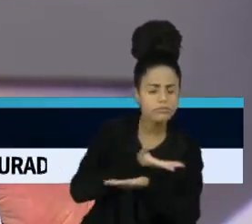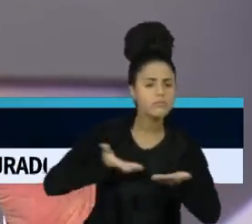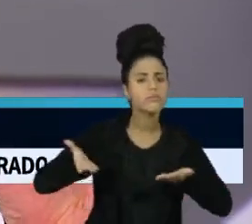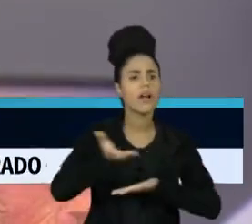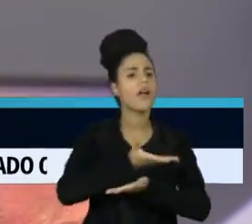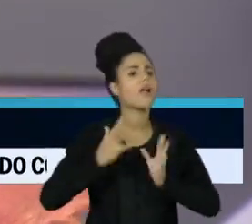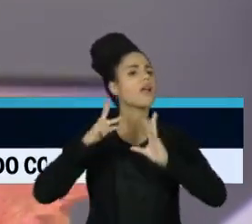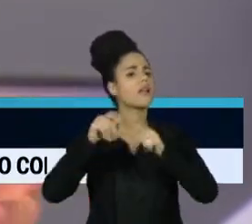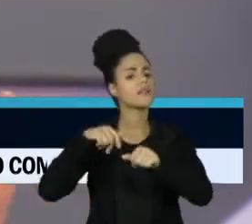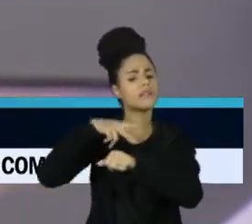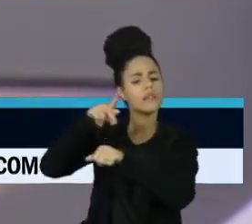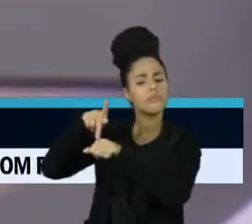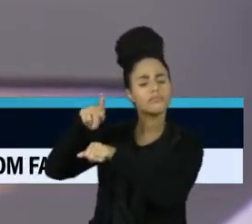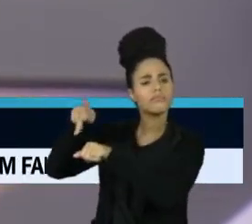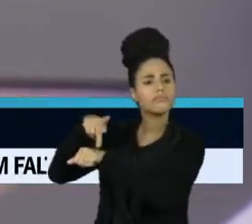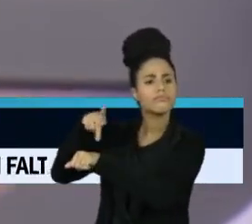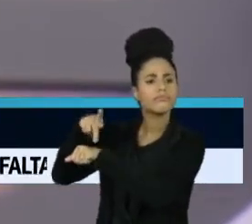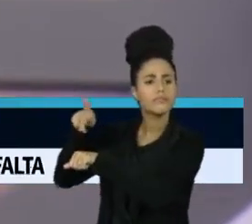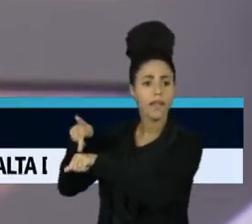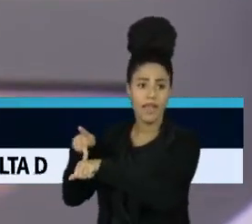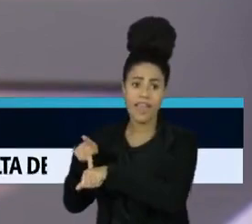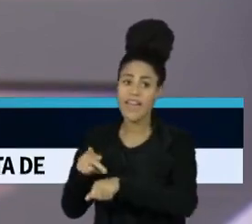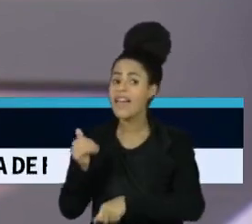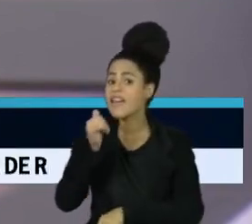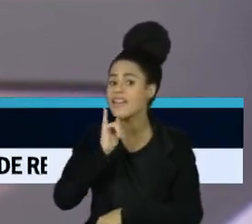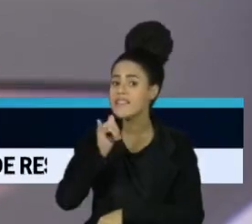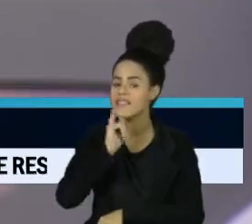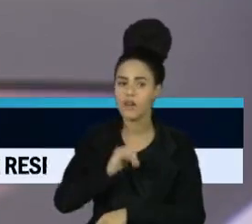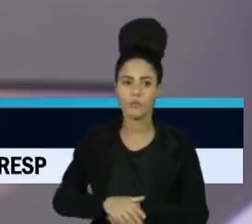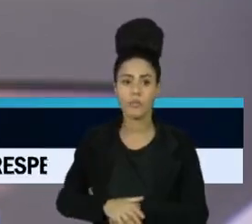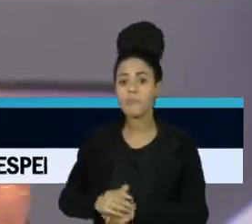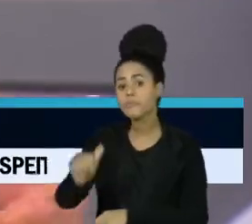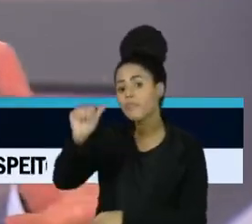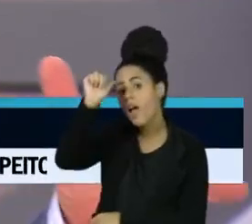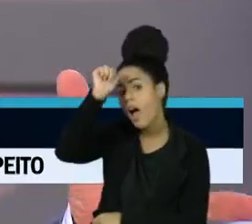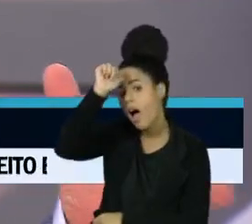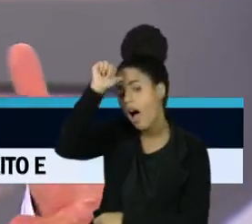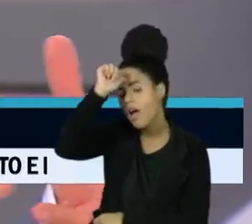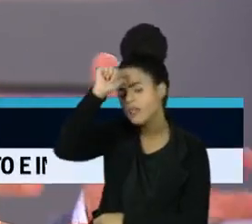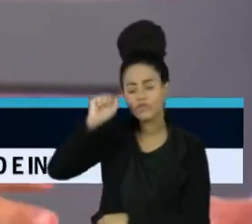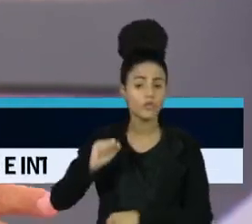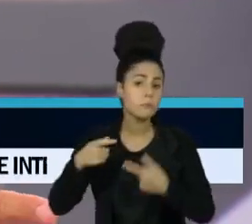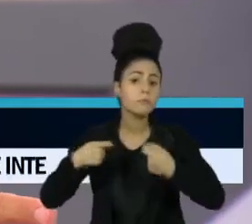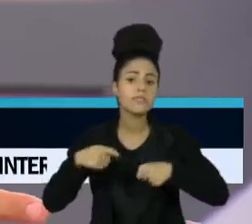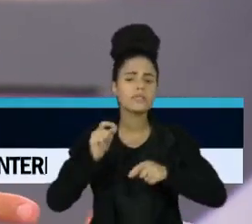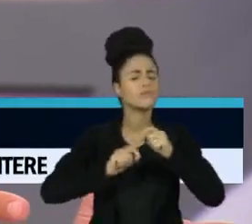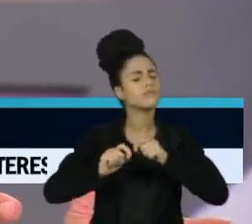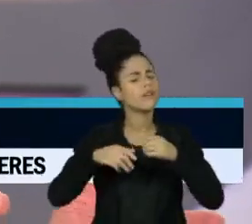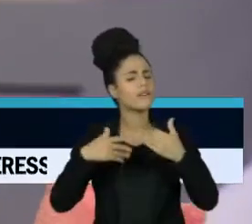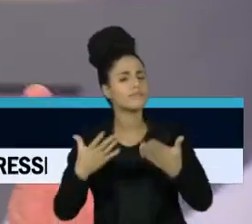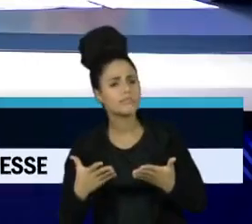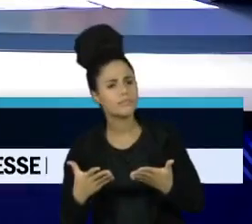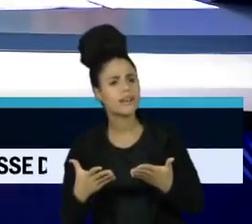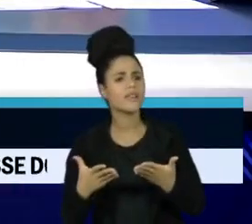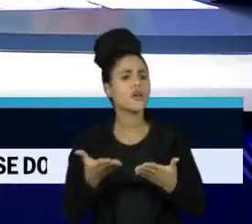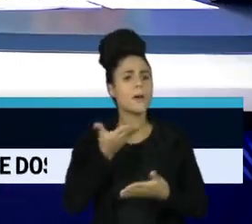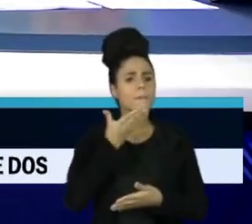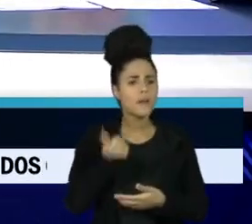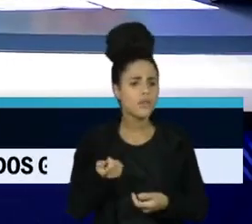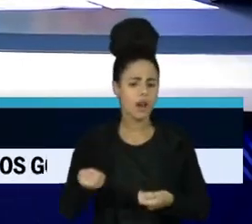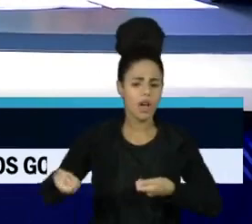coordenará países por exemplo um país como a Índia tem que fazer um esforço enorme para descarbonizar a economia